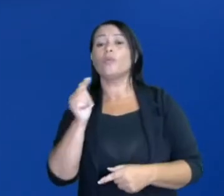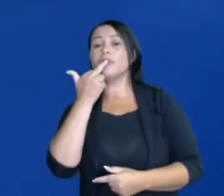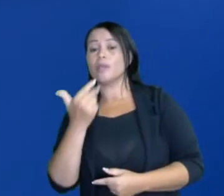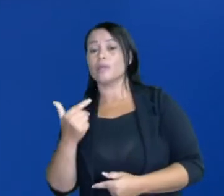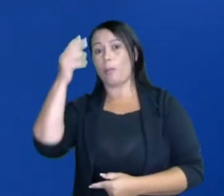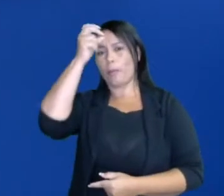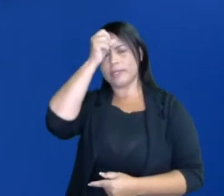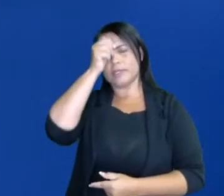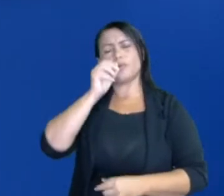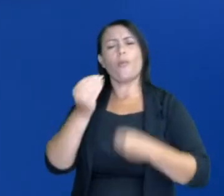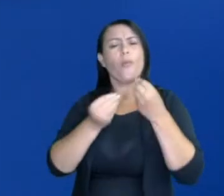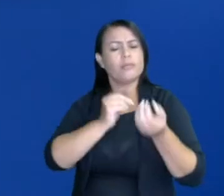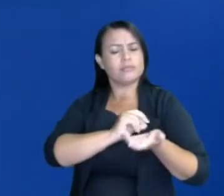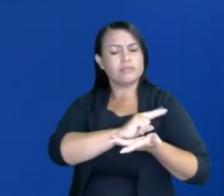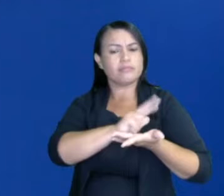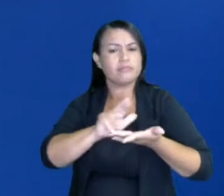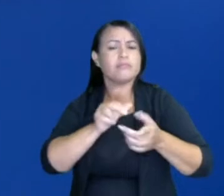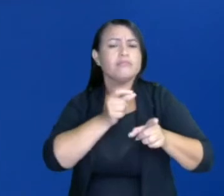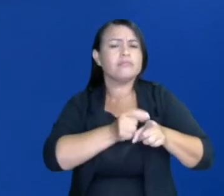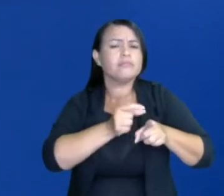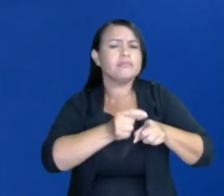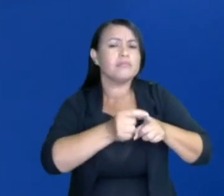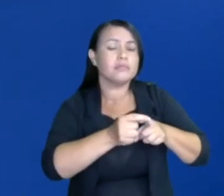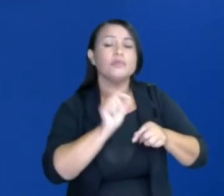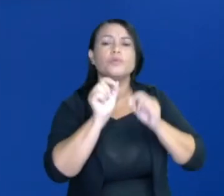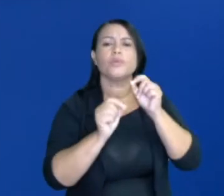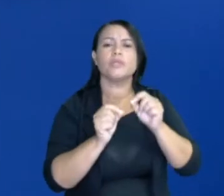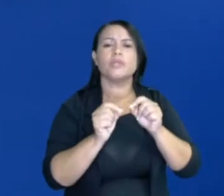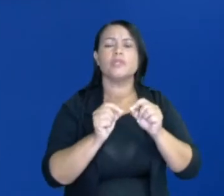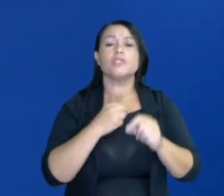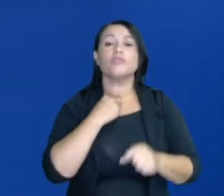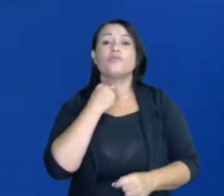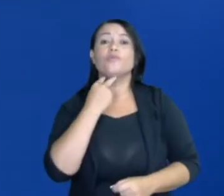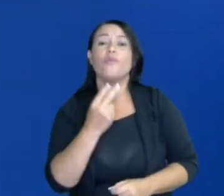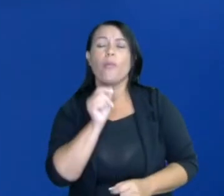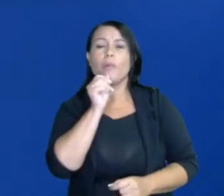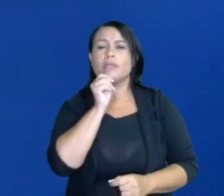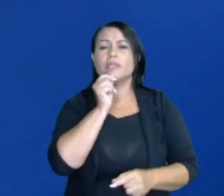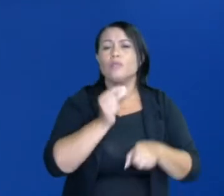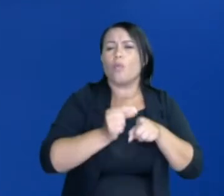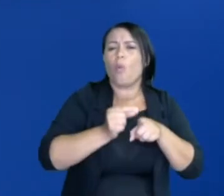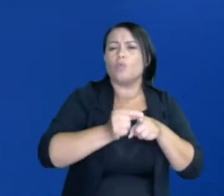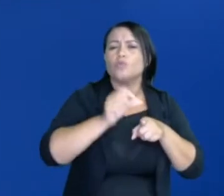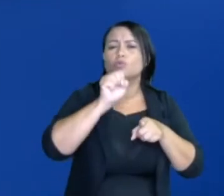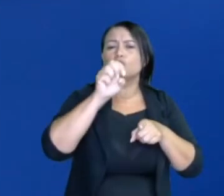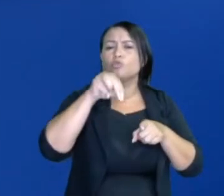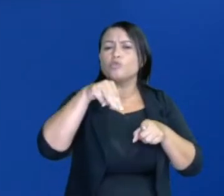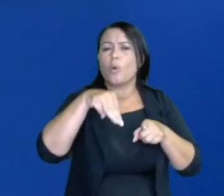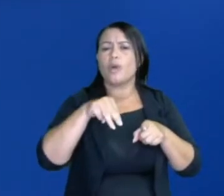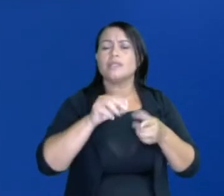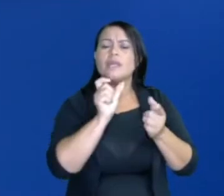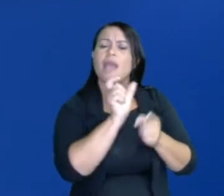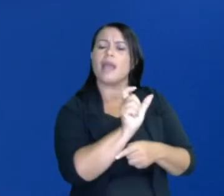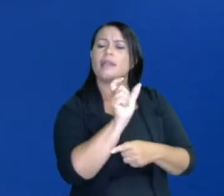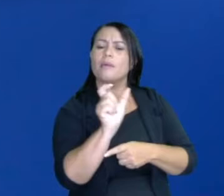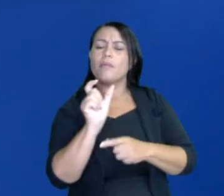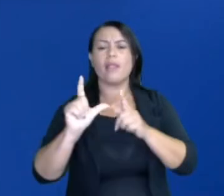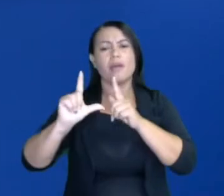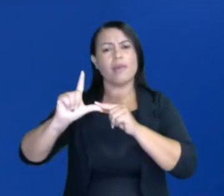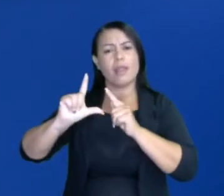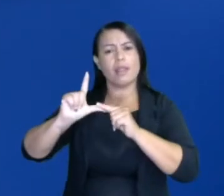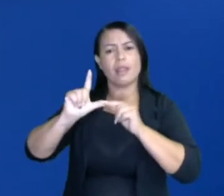aprendendo. Essas diferenças fonéticas são os sons das palavras, que eles variam de acordo com a pronúncia de cada